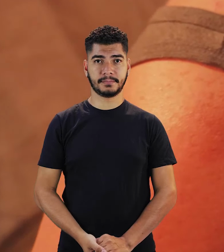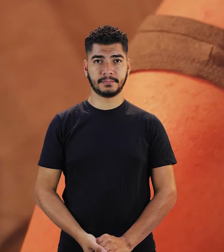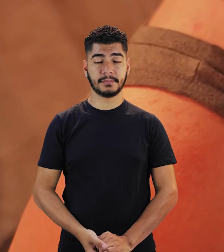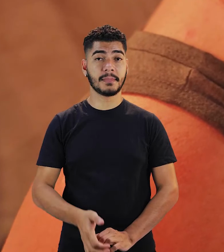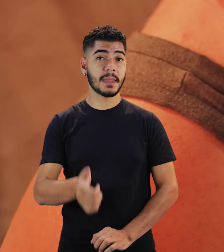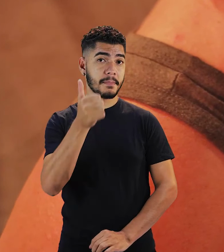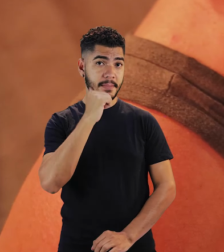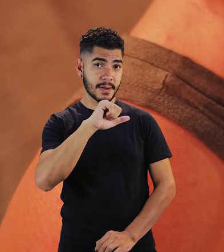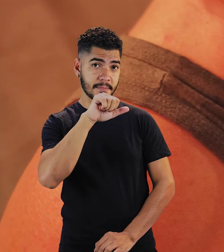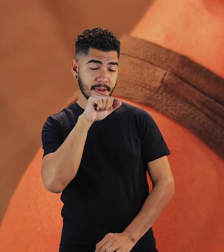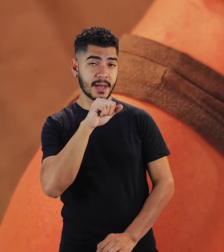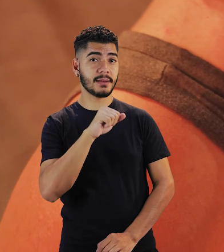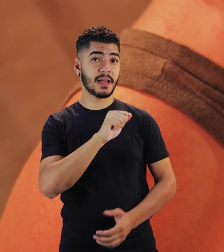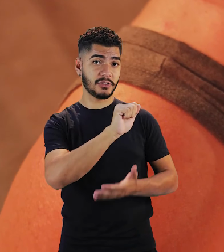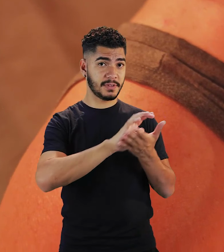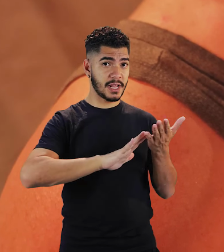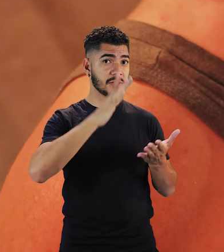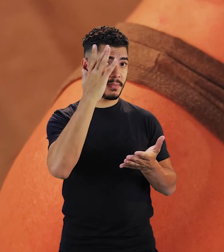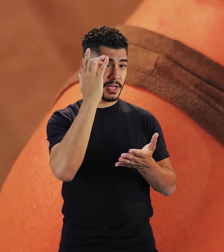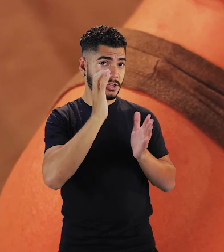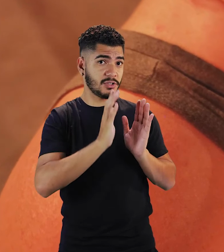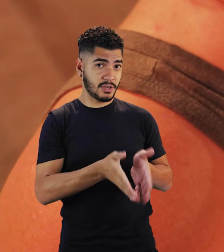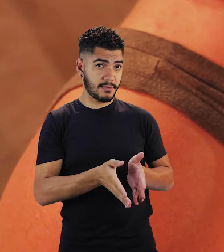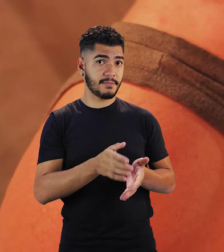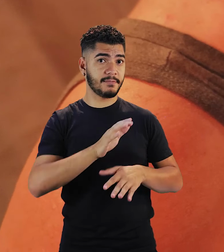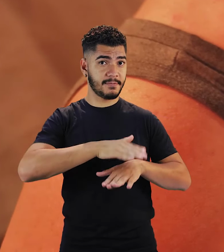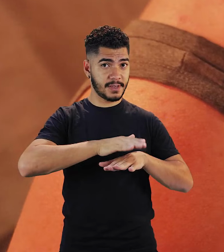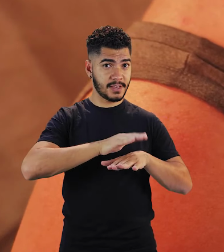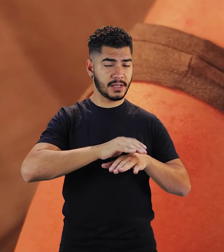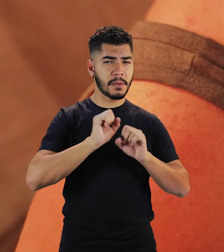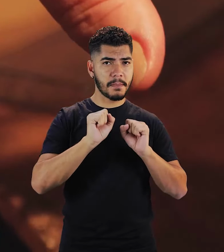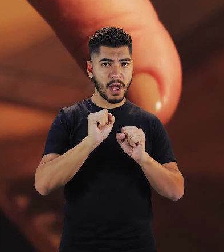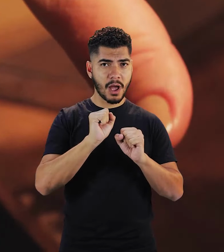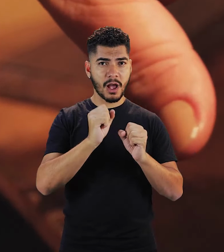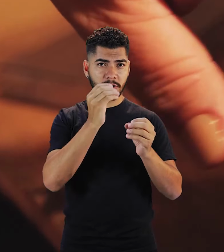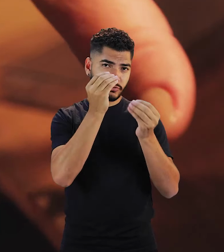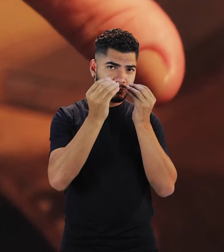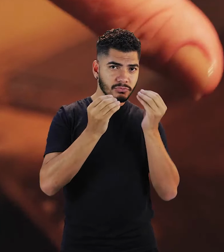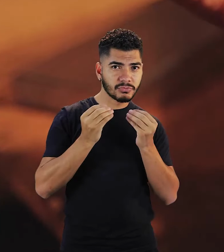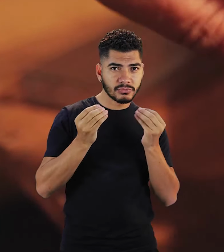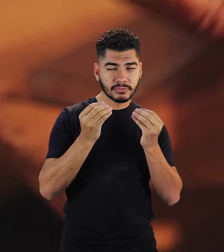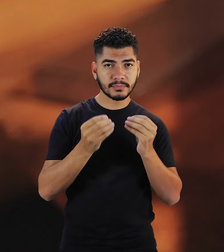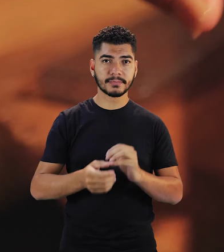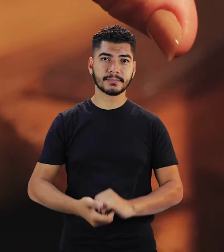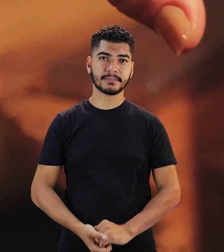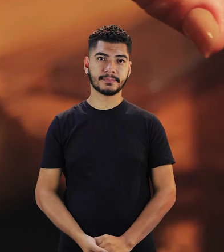Oh, mãe, já fiz a tarefa para amanhã. Posso me matar?